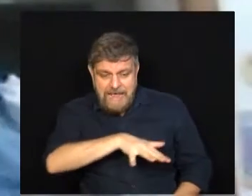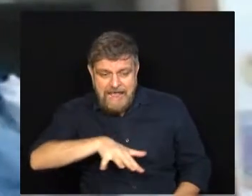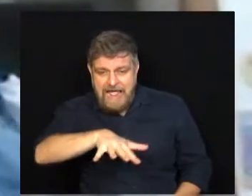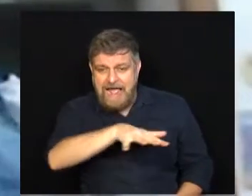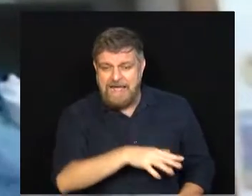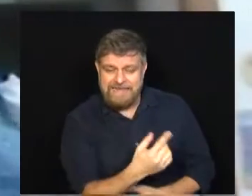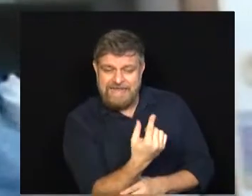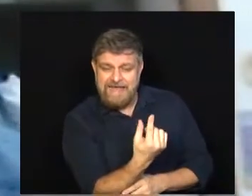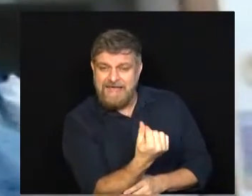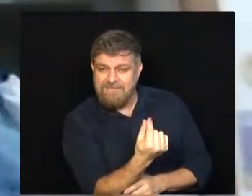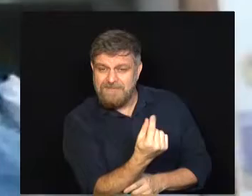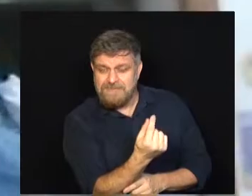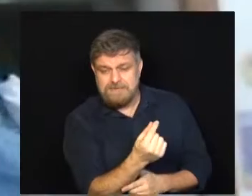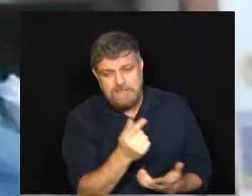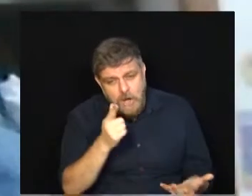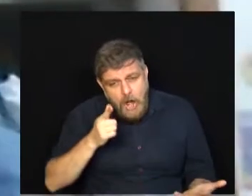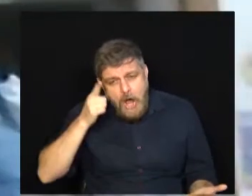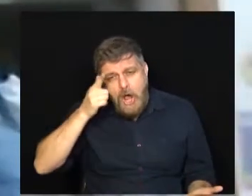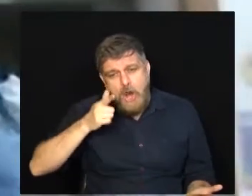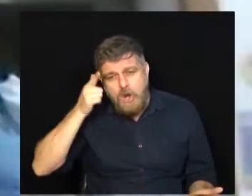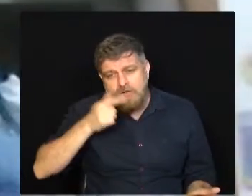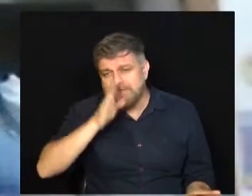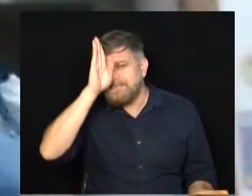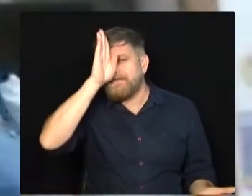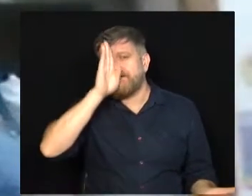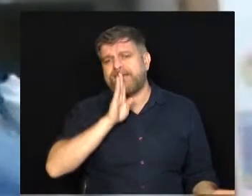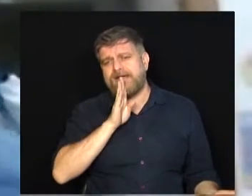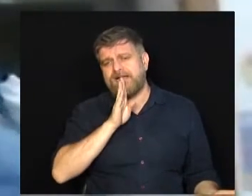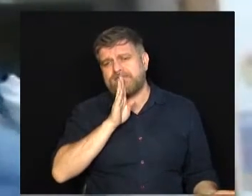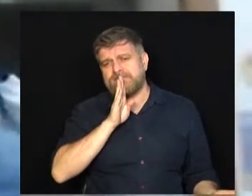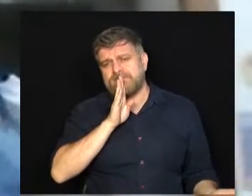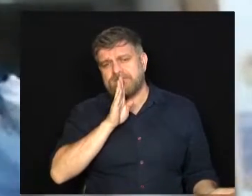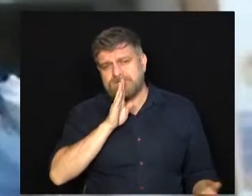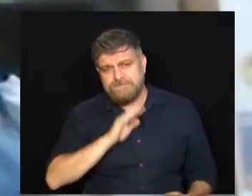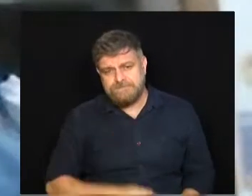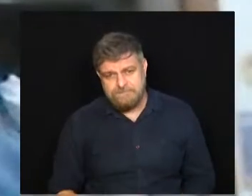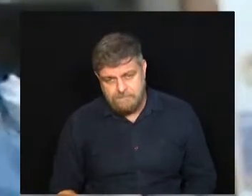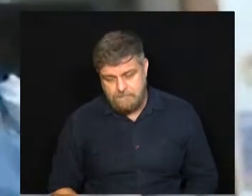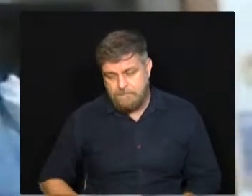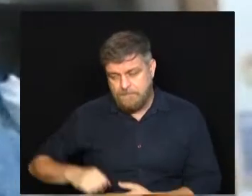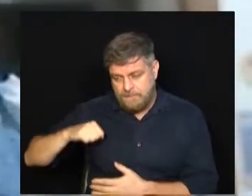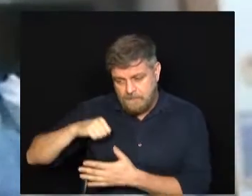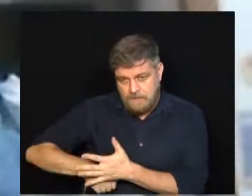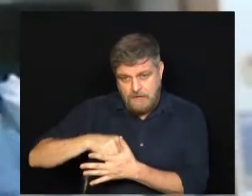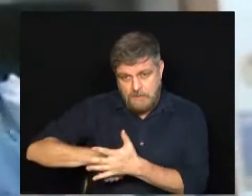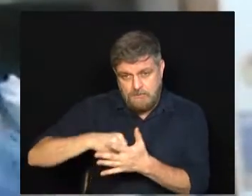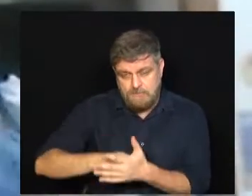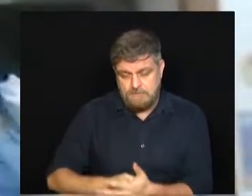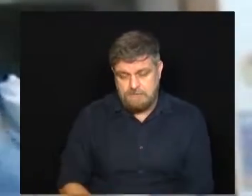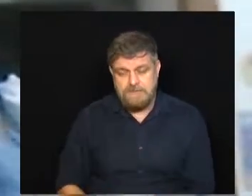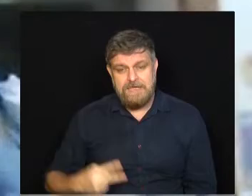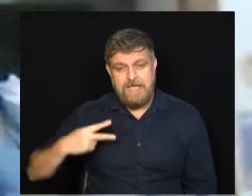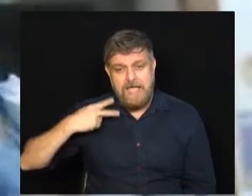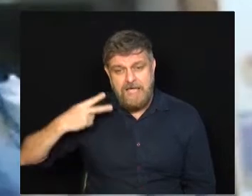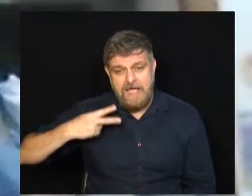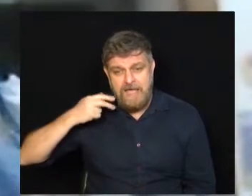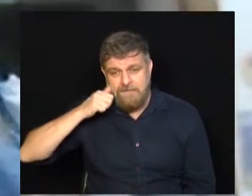de vista, mais óbvio, a gratuidade desses serviços. Então, essa luta que a vereadora Paola colocou é muito